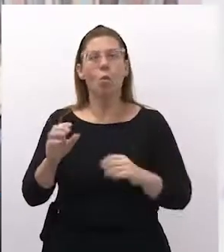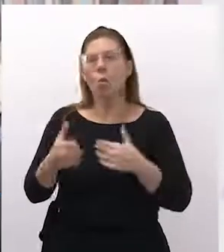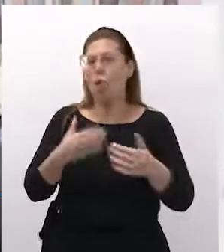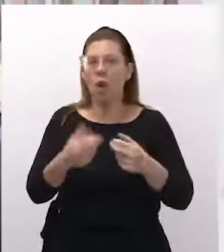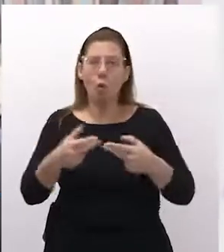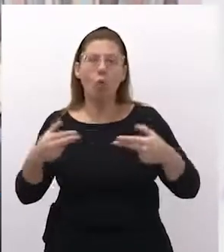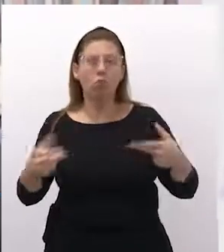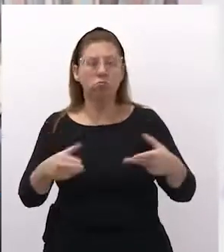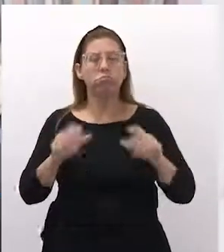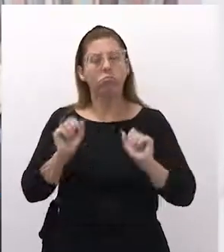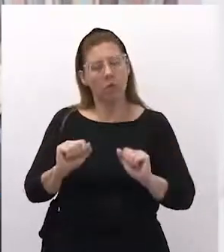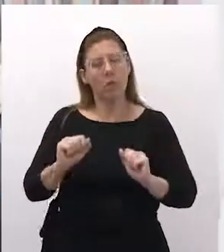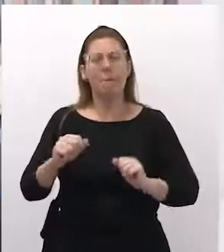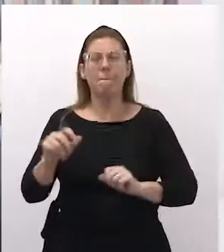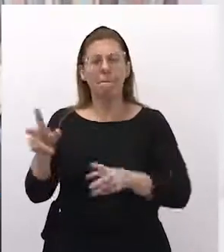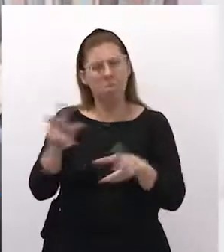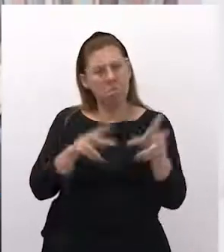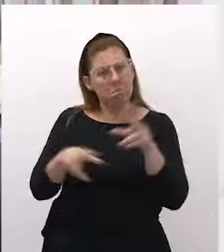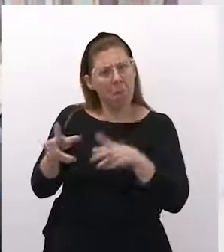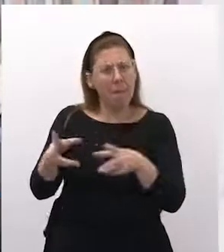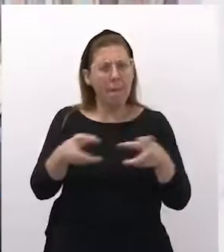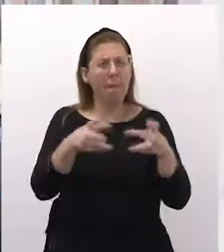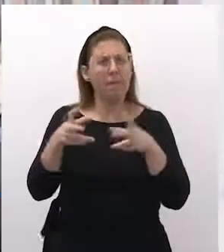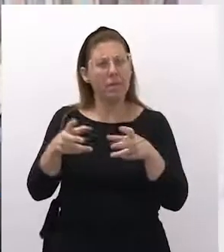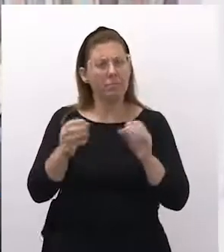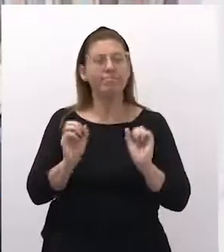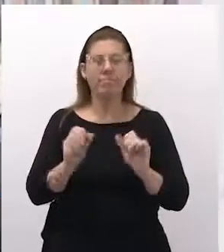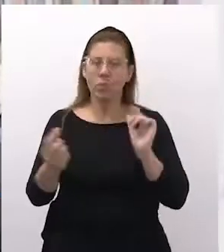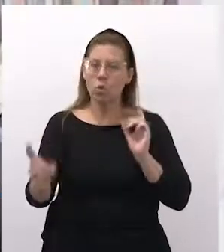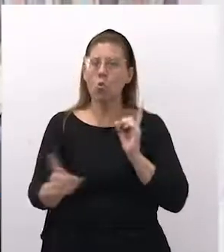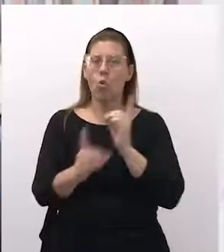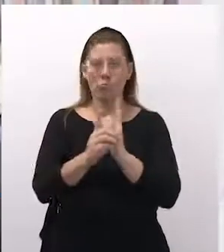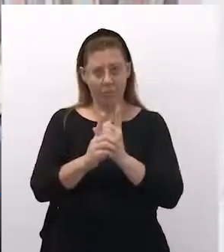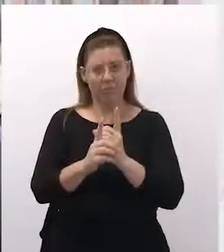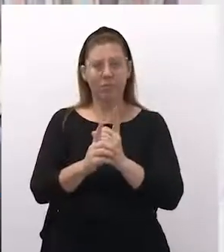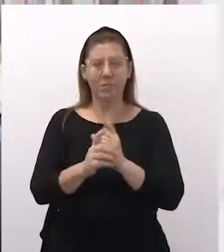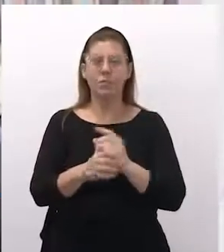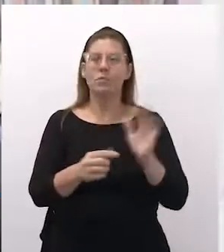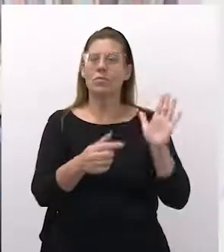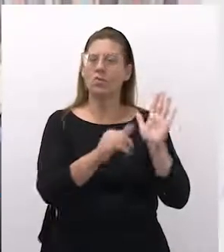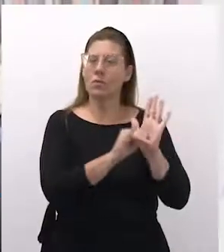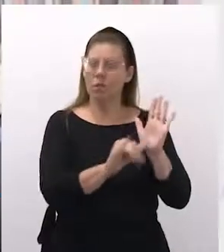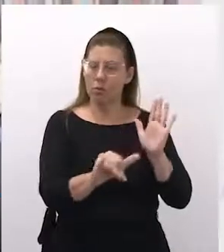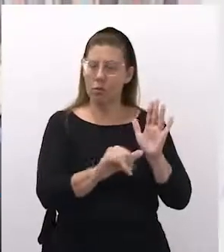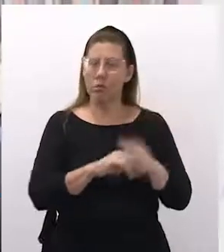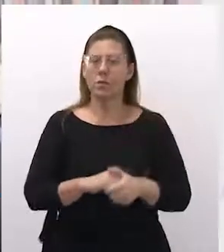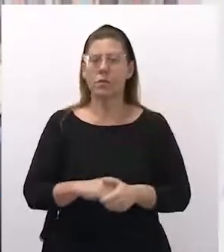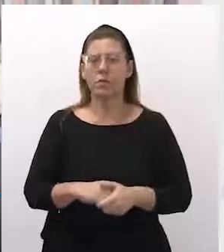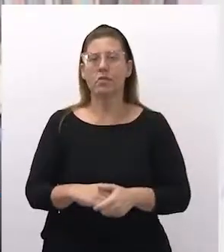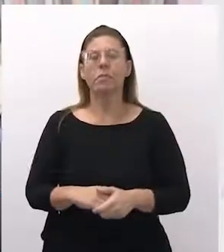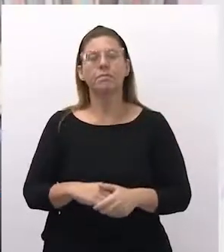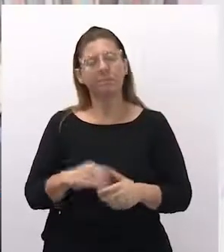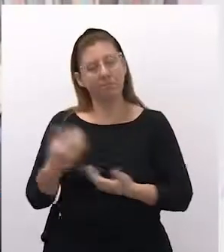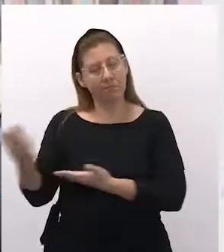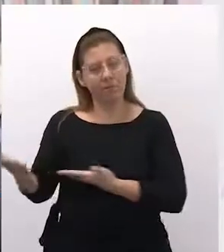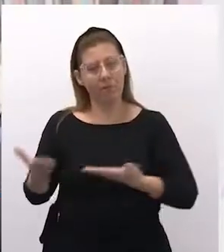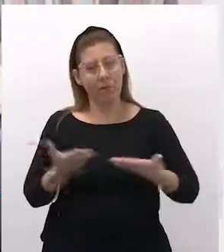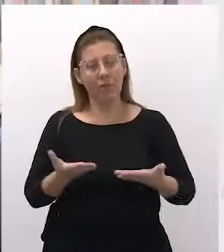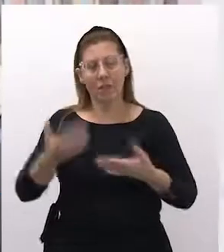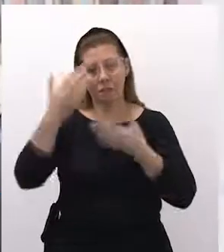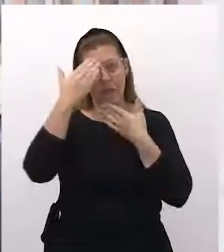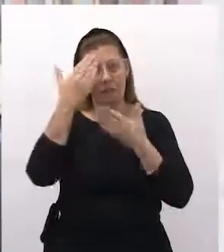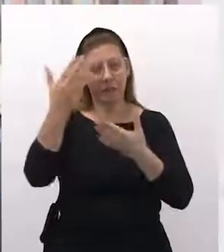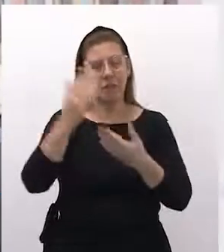coisa ali que dê uma aparência que possa ser justificada aí para uma denúncia. Então, eu passo a palavra à senhora e, mais uma vez, seja muito bem-vinda. Muito